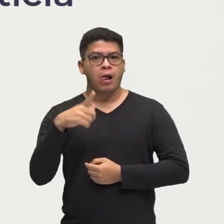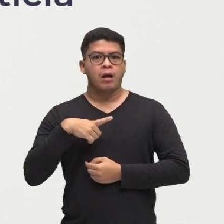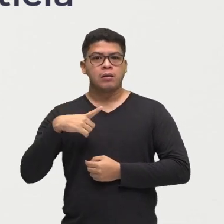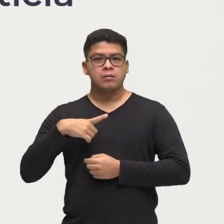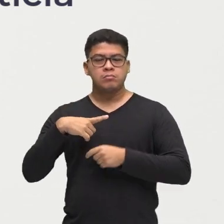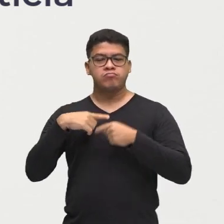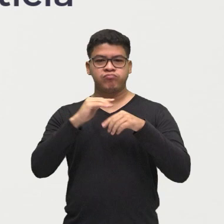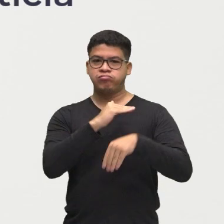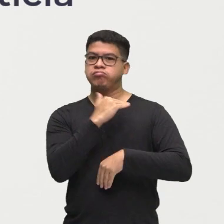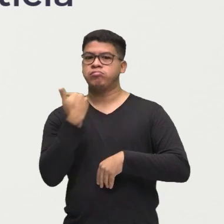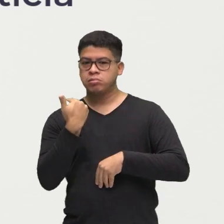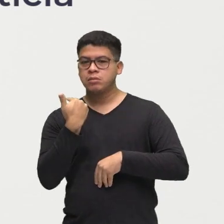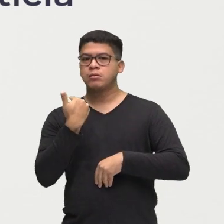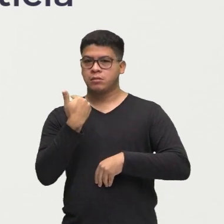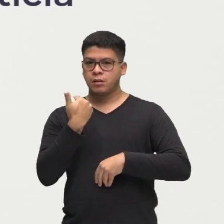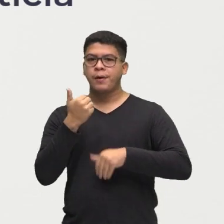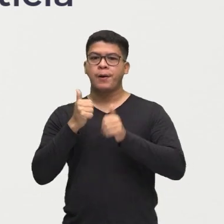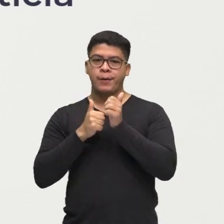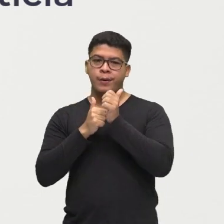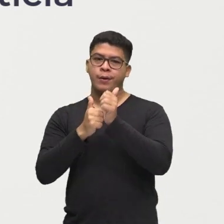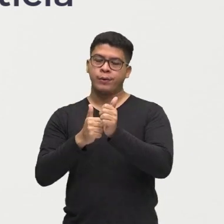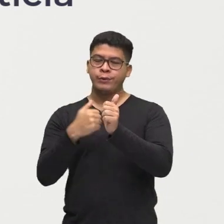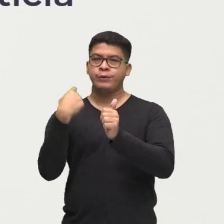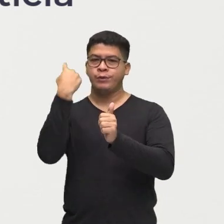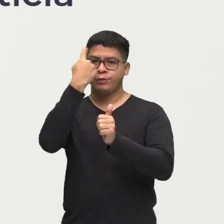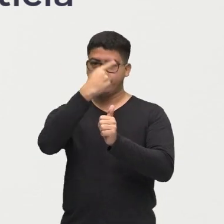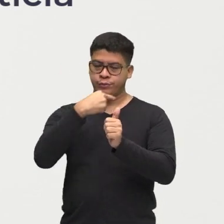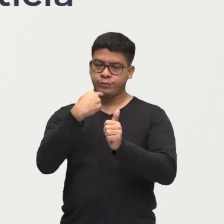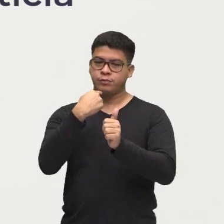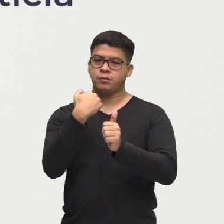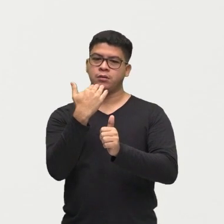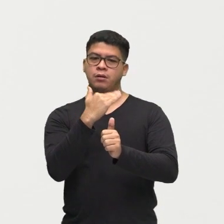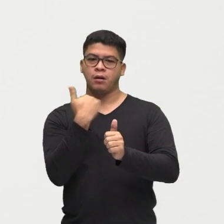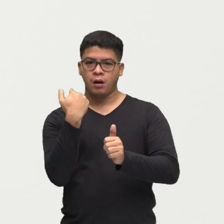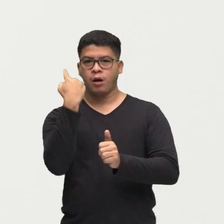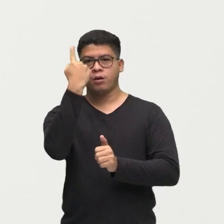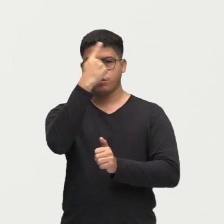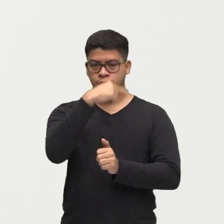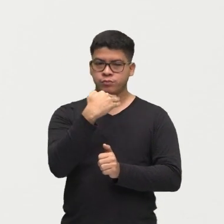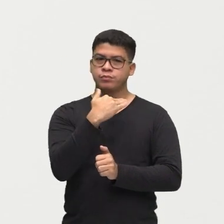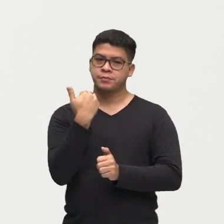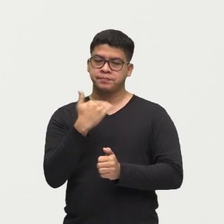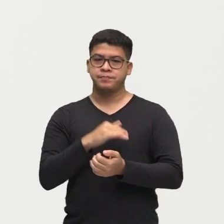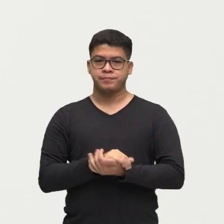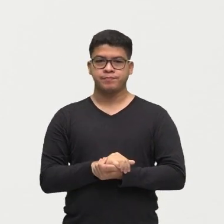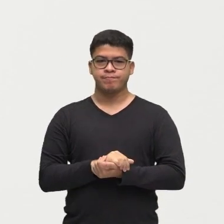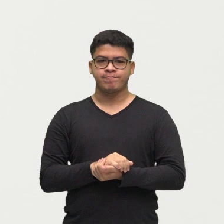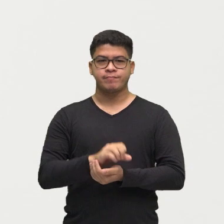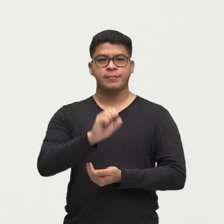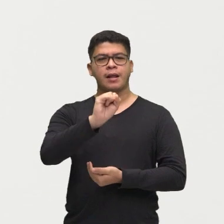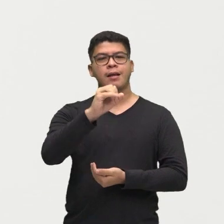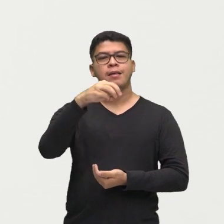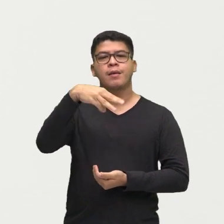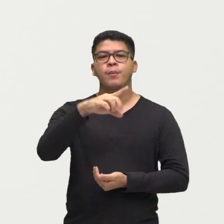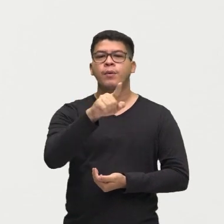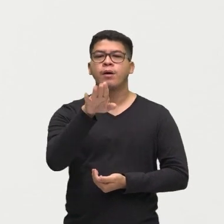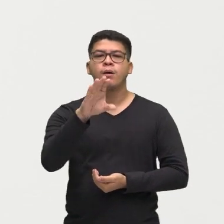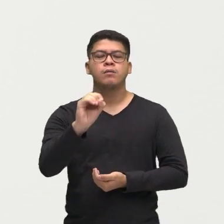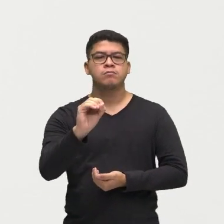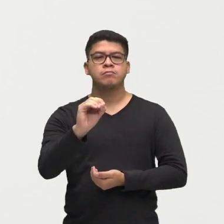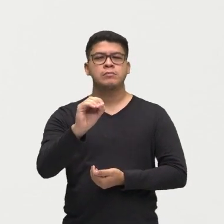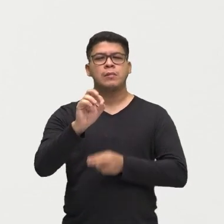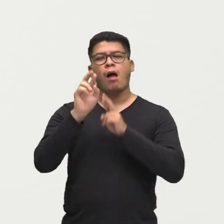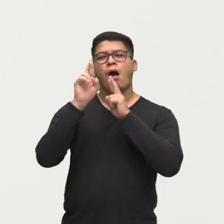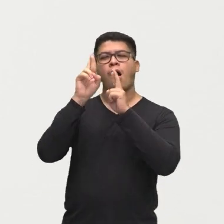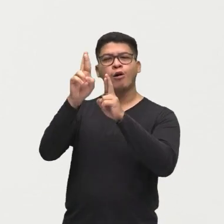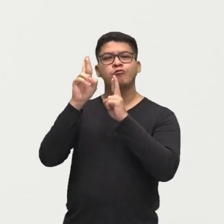compreendi que estou morrendo hora a hora. Aqui está o nosso fim. Simão, olha as nossas